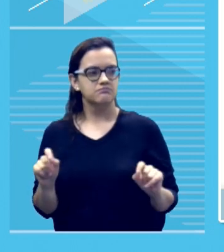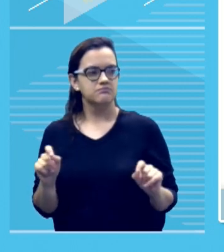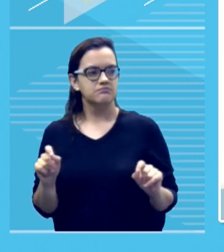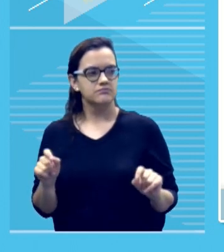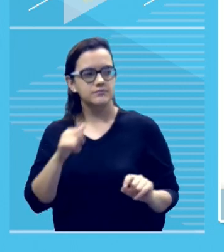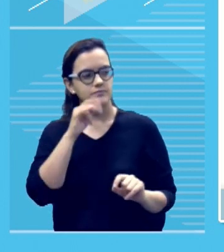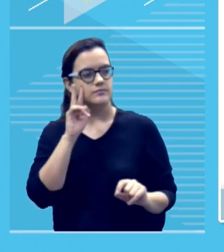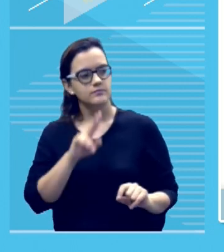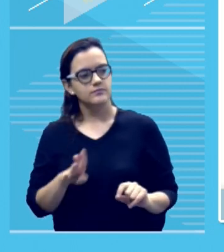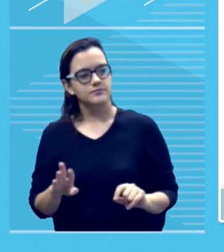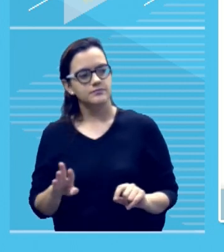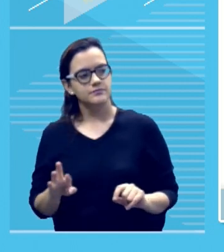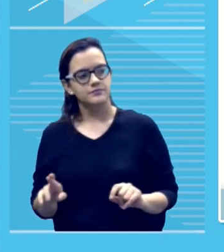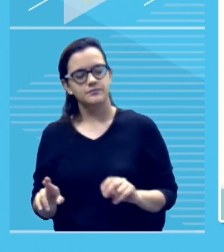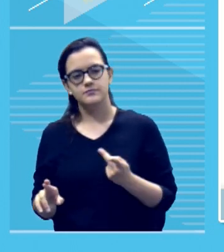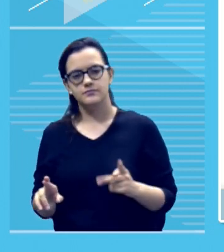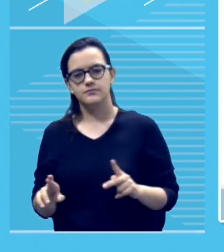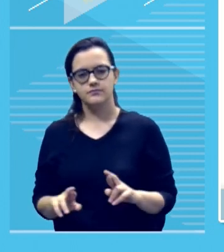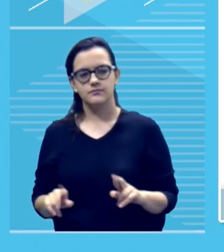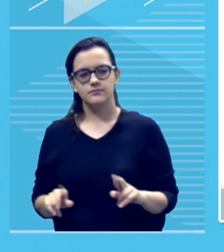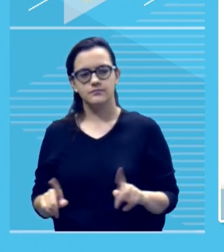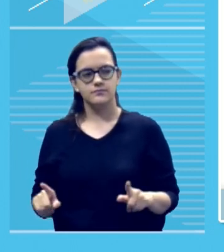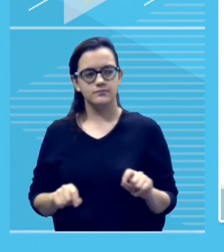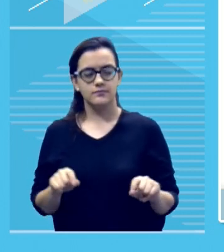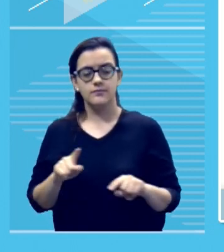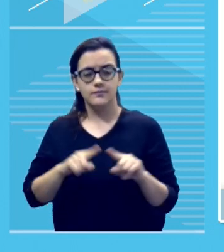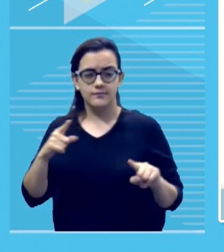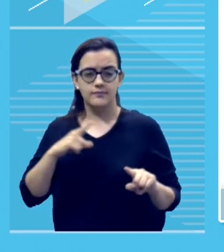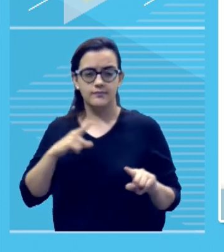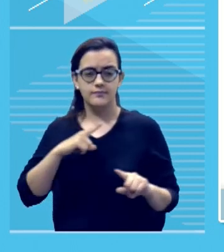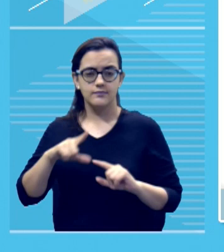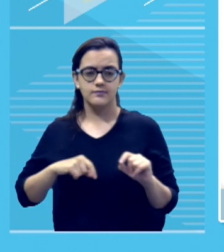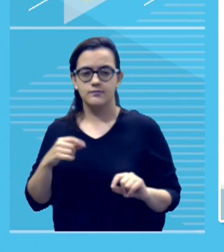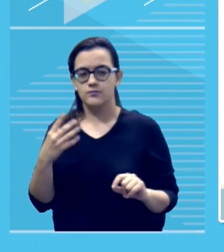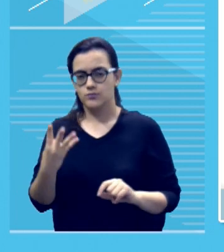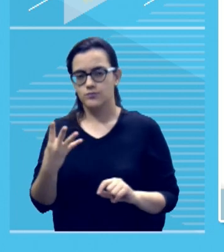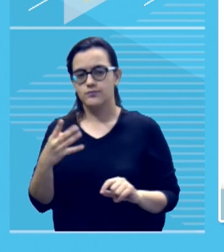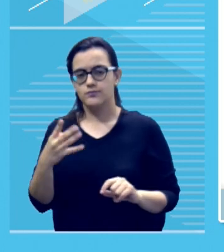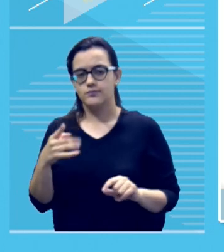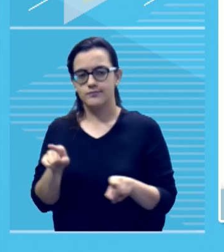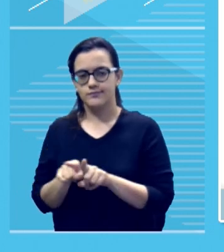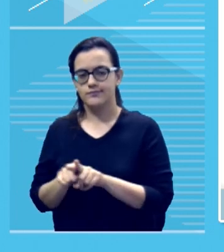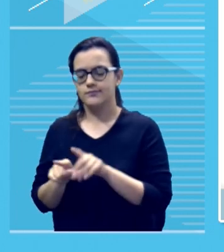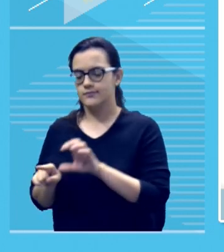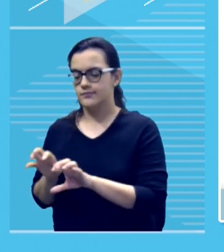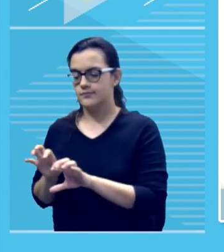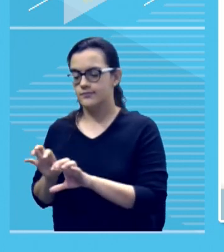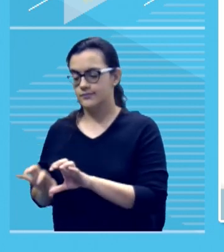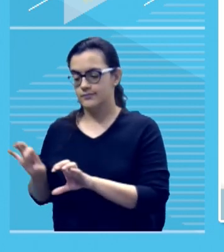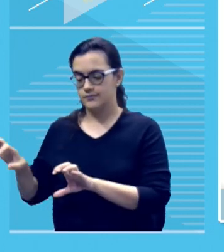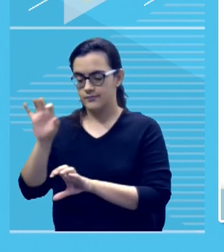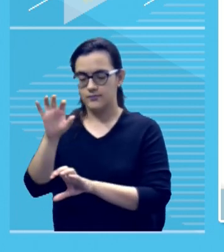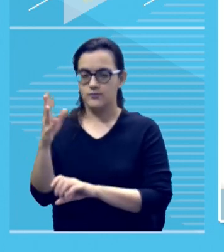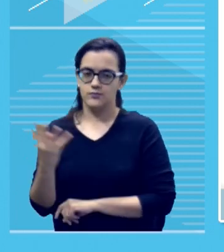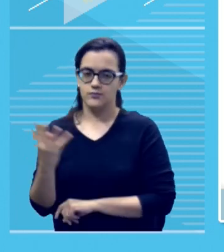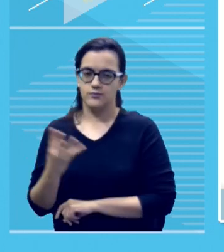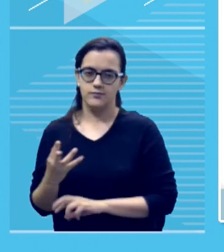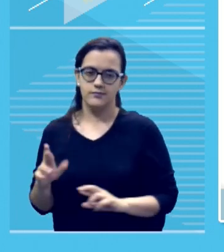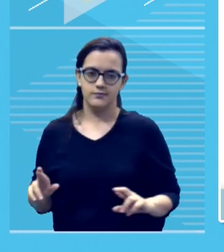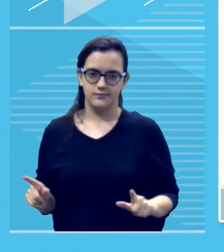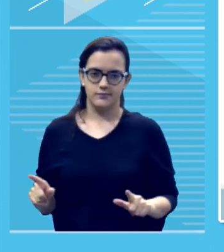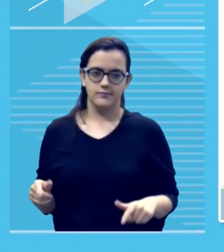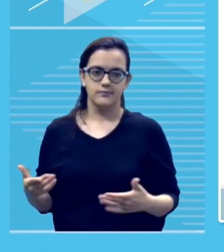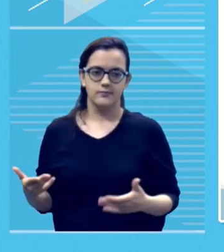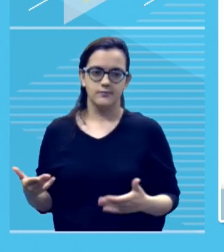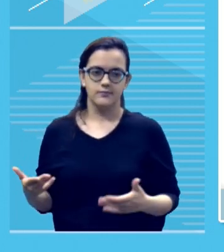assimétricos, porque tem quatro ligantes diferentes entre si. E são compostos diferentes, pessoal. São compostos diferentes. Então, assim